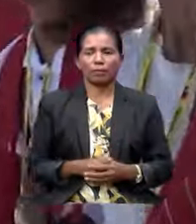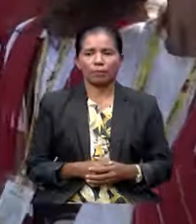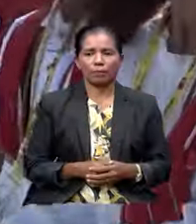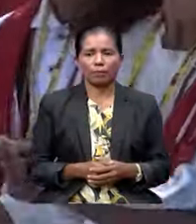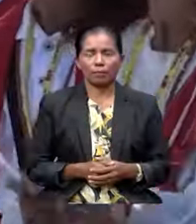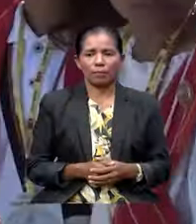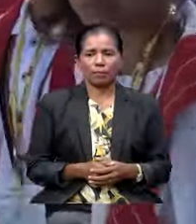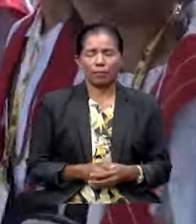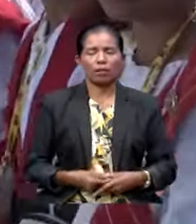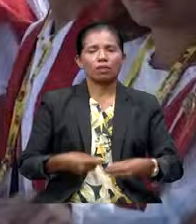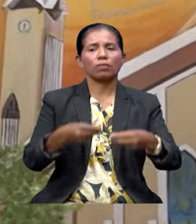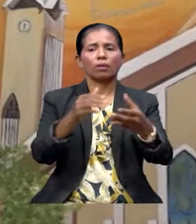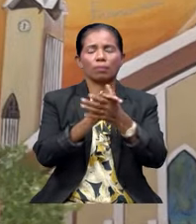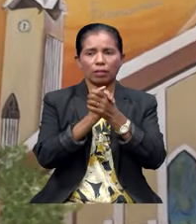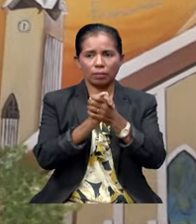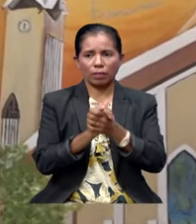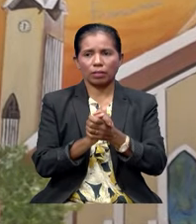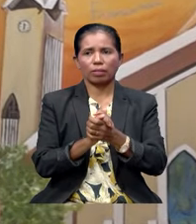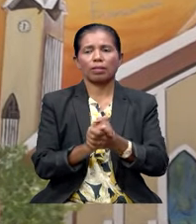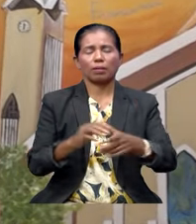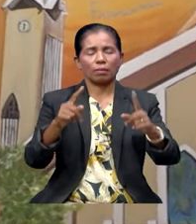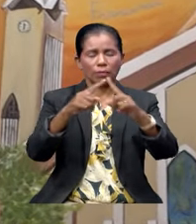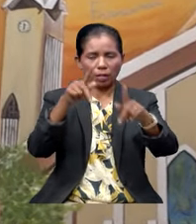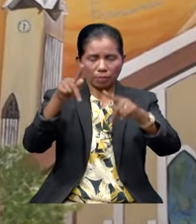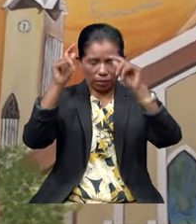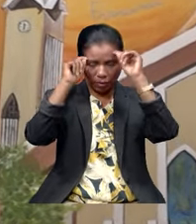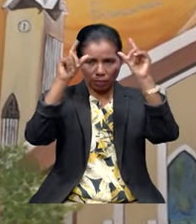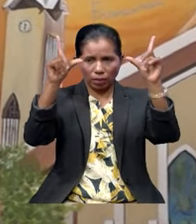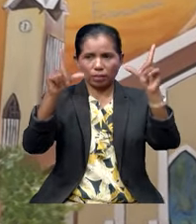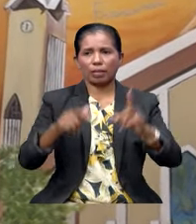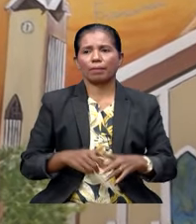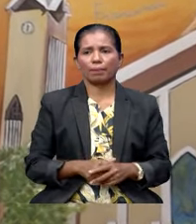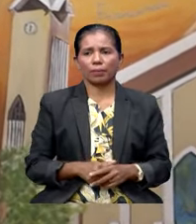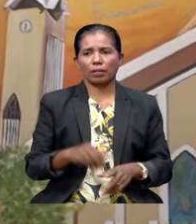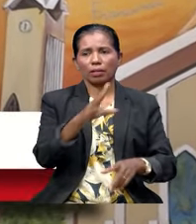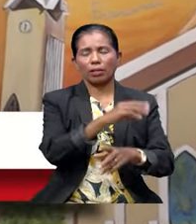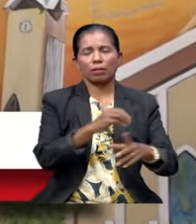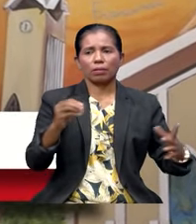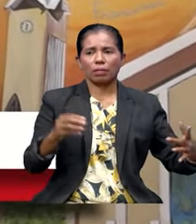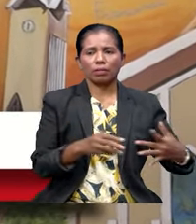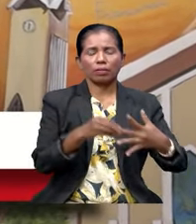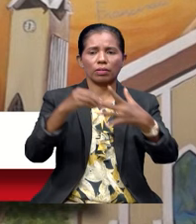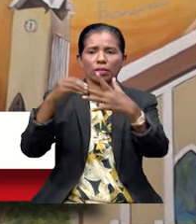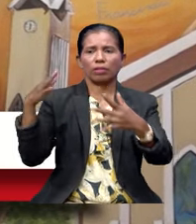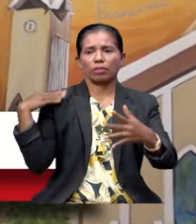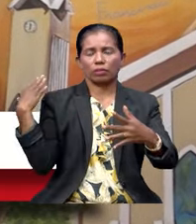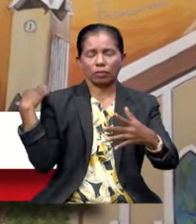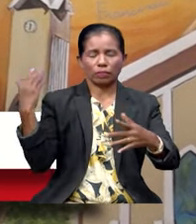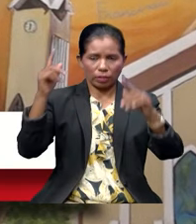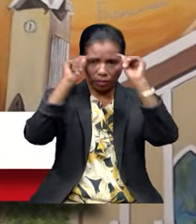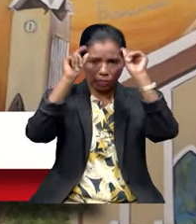Congratula povo Timor-Leste no Liu-Liu, juventude